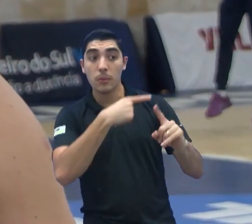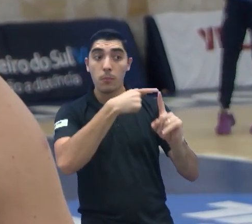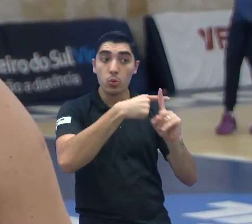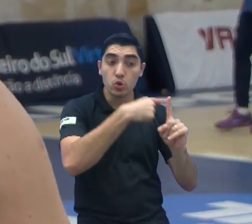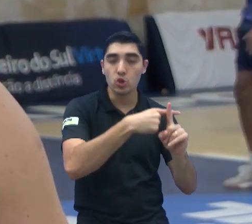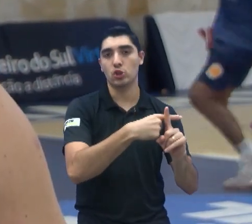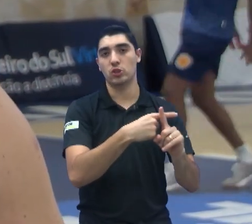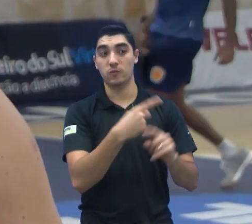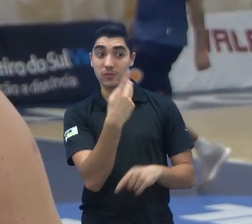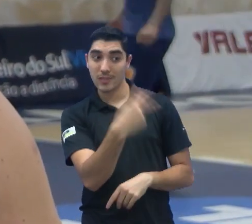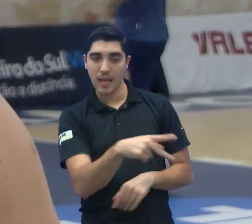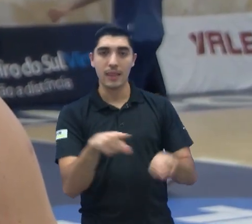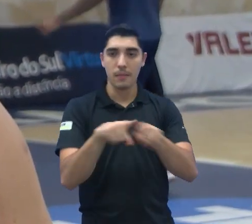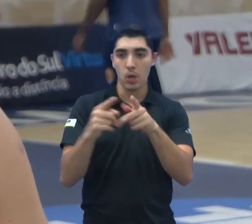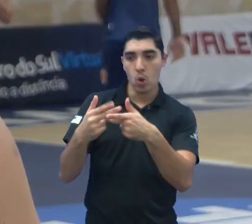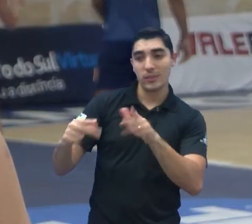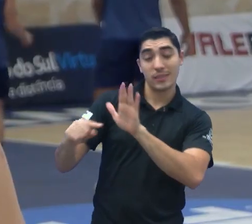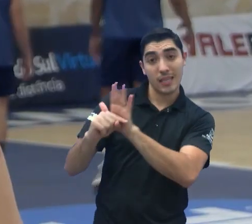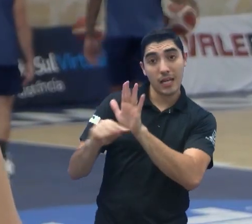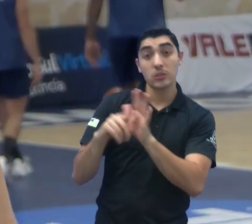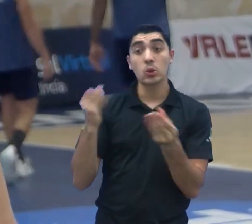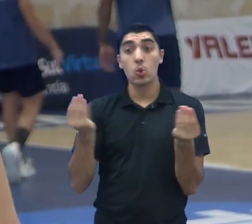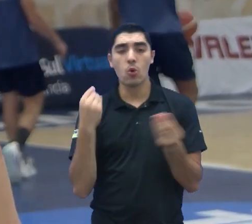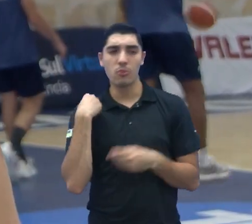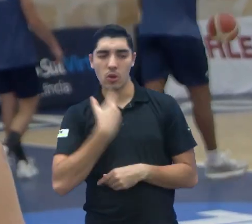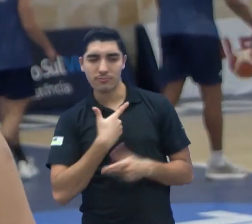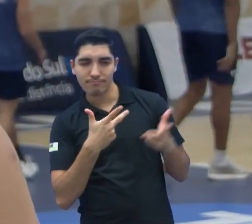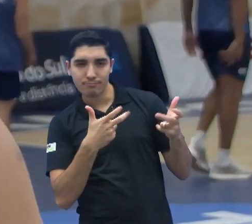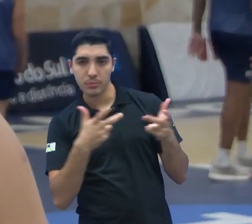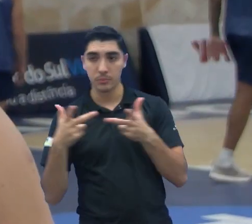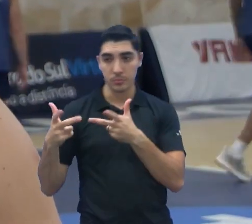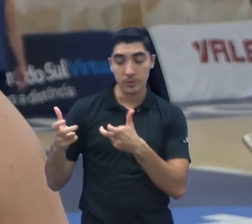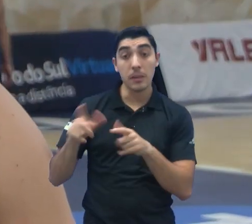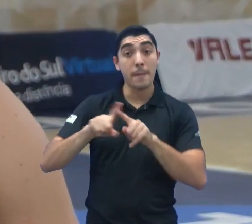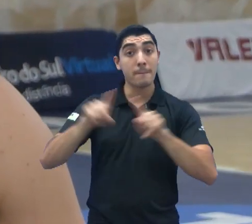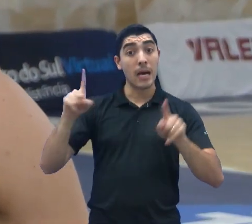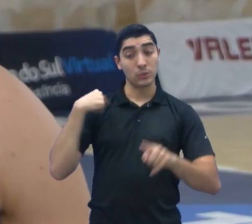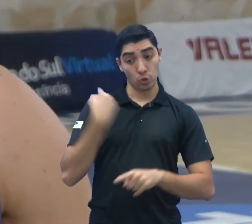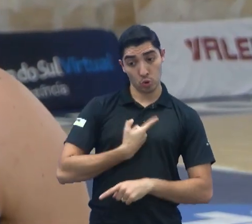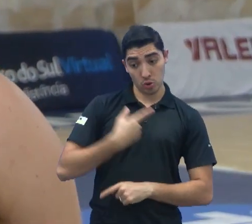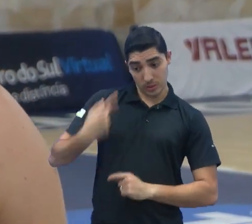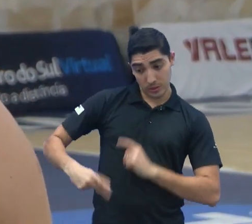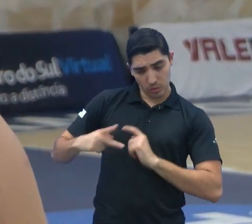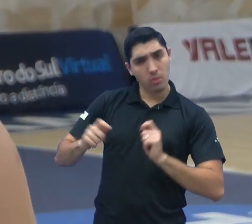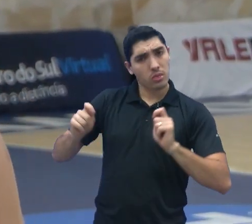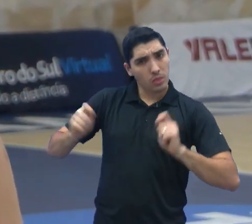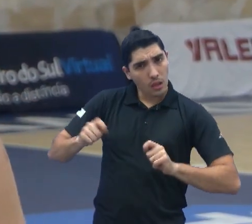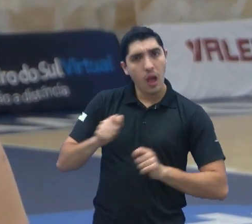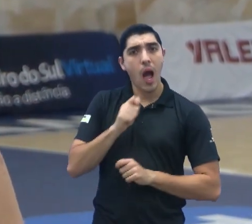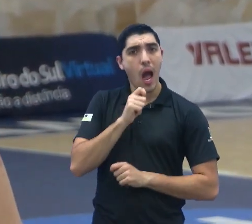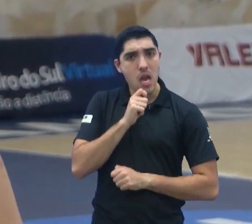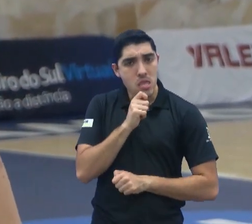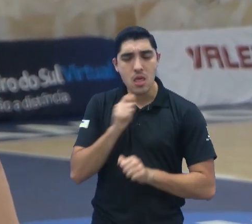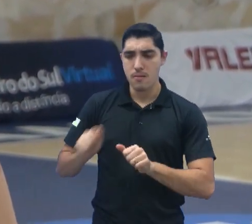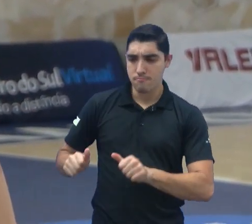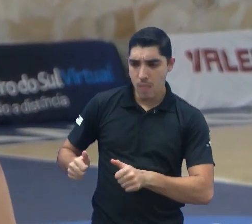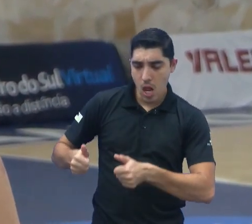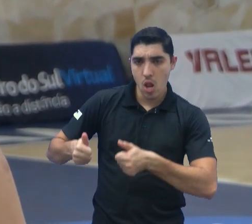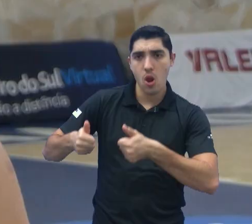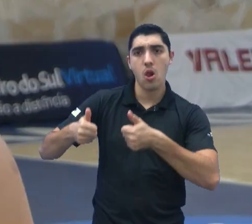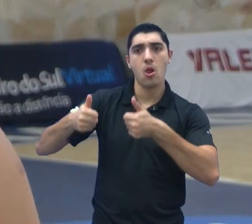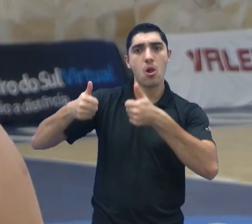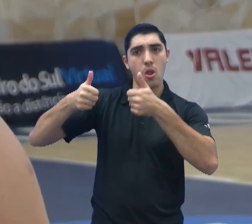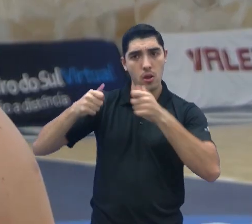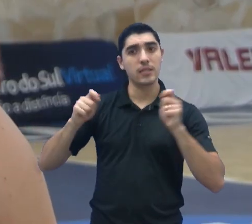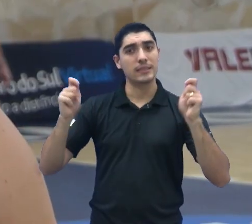deles, mas principalmente é sobre a gente. Sobre o que a gente pode continuar melhorando, as coisas que a gente já tem feito bem, a gente fazer melhor ainda, as coisas que a gente não tem